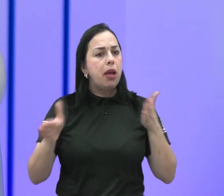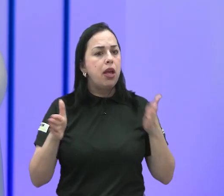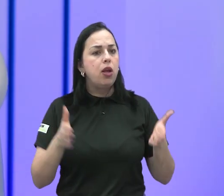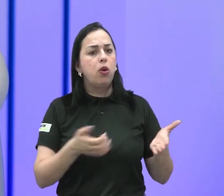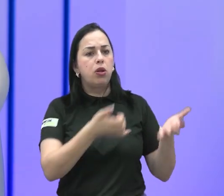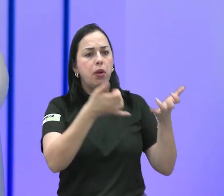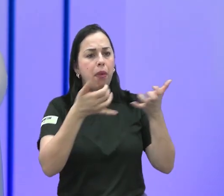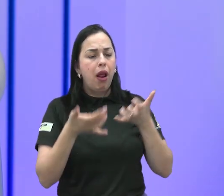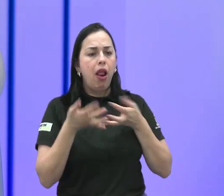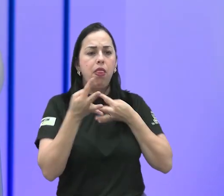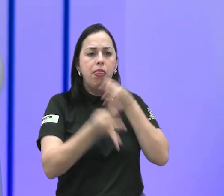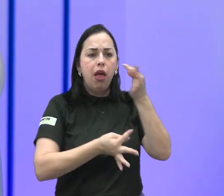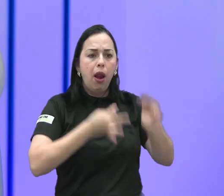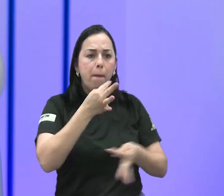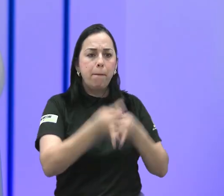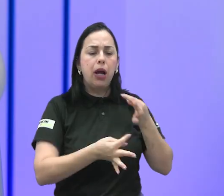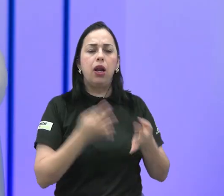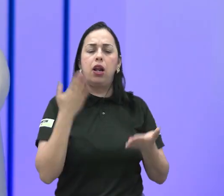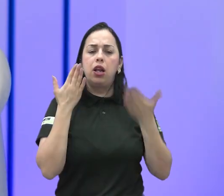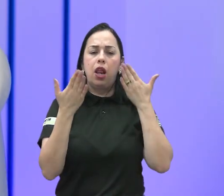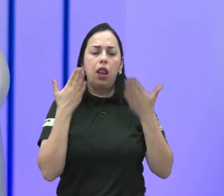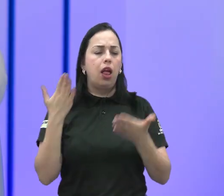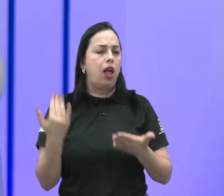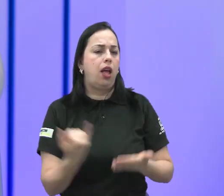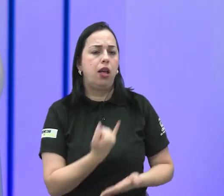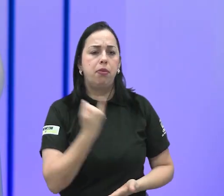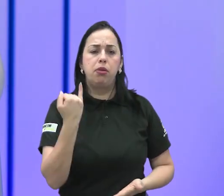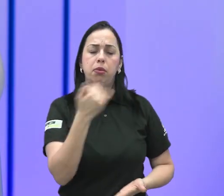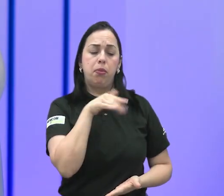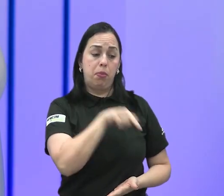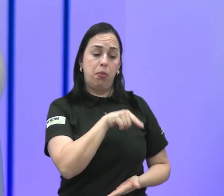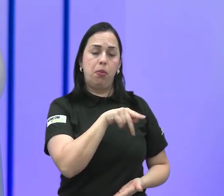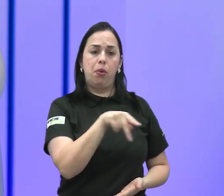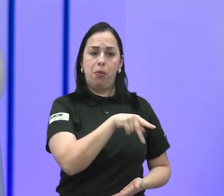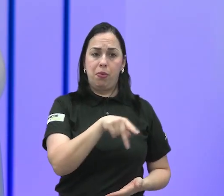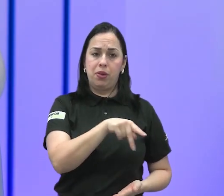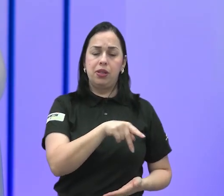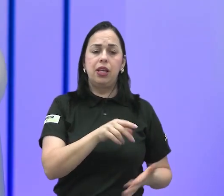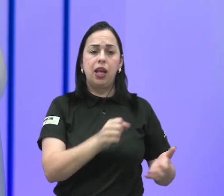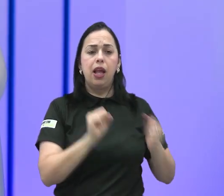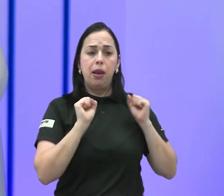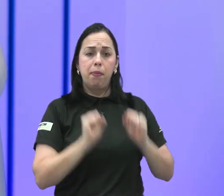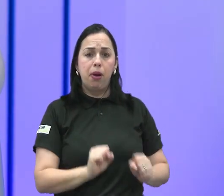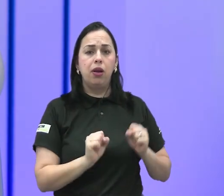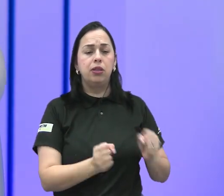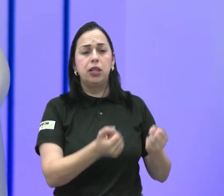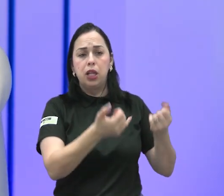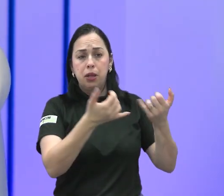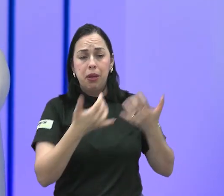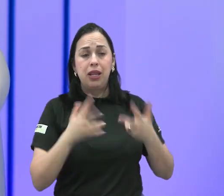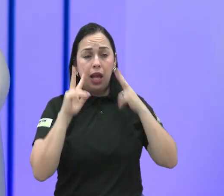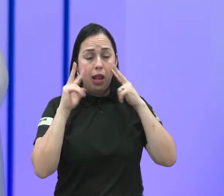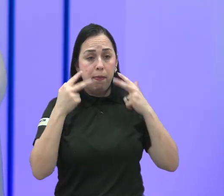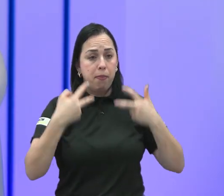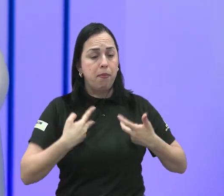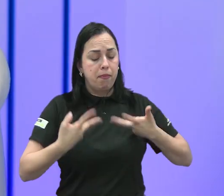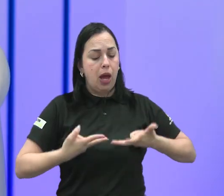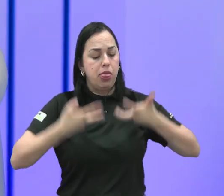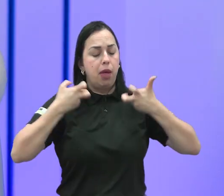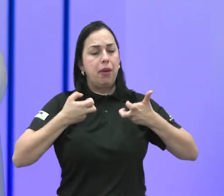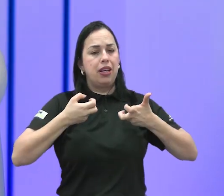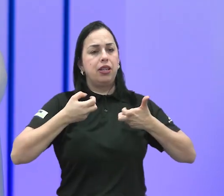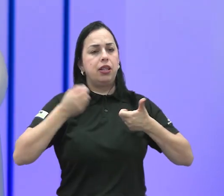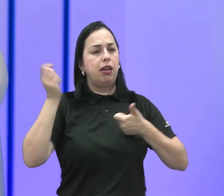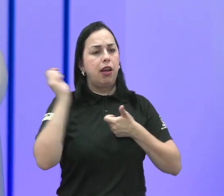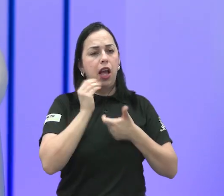acompanhamento terapêutico, psicológico, né, para o professor, onde ele possa estar reconhecendo as suas fragilidades,